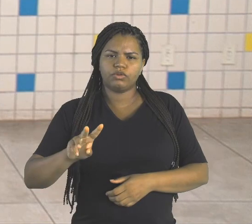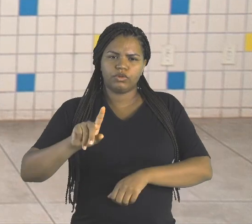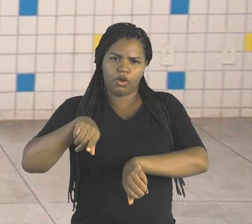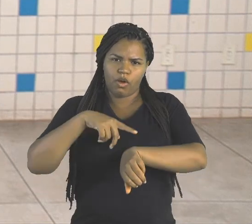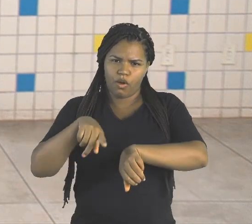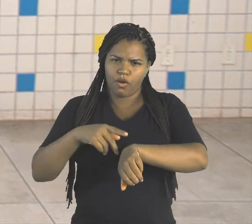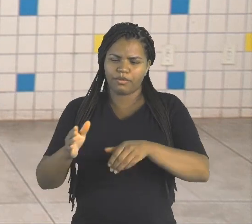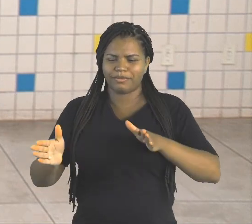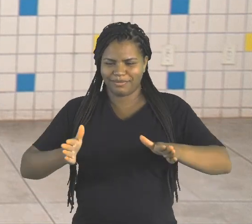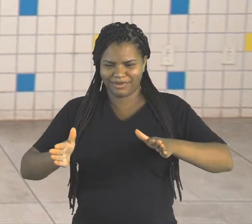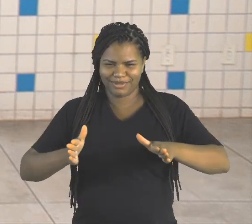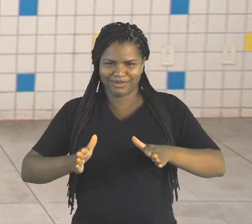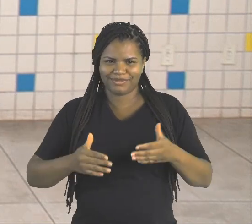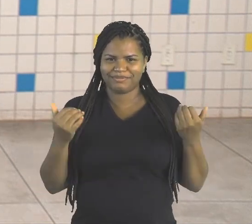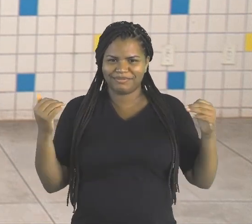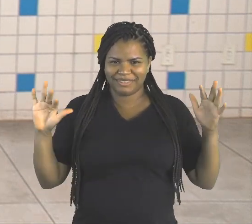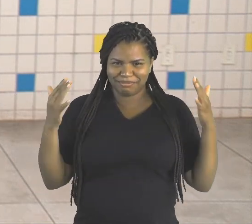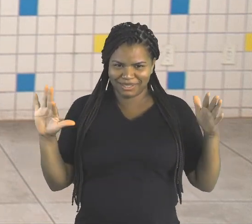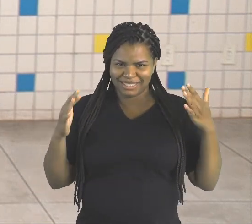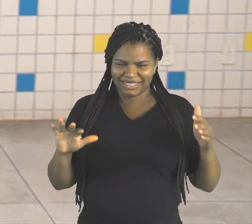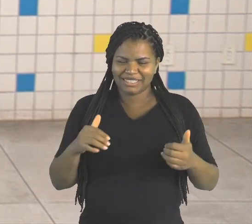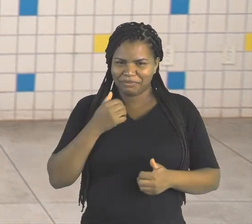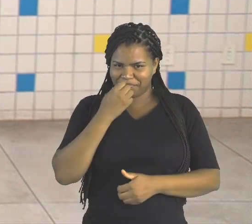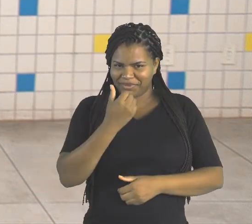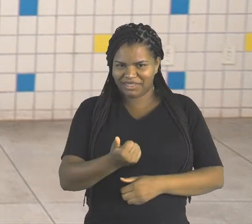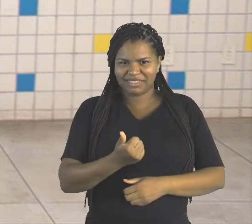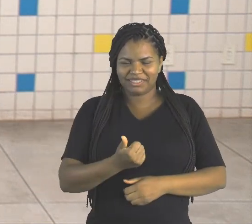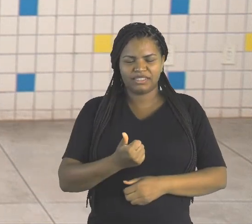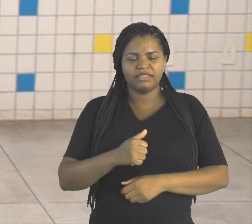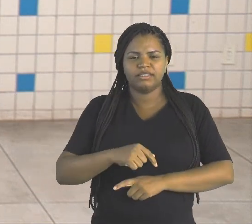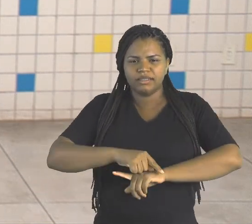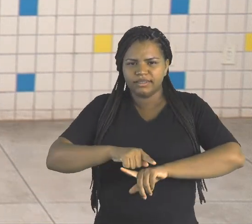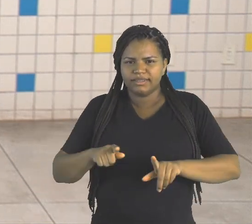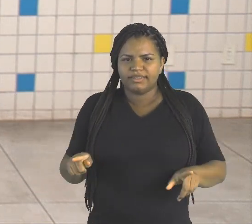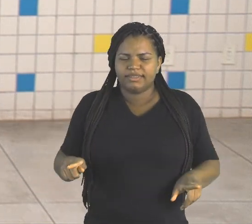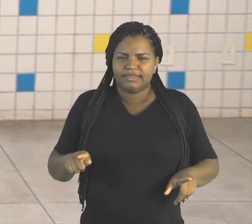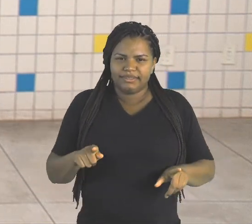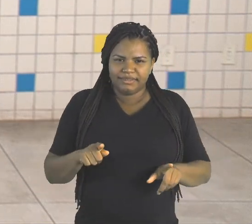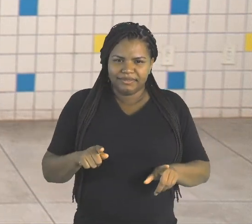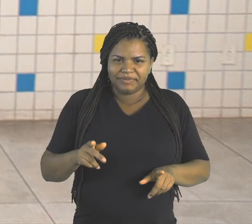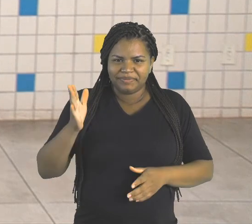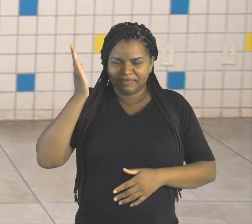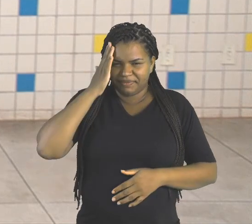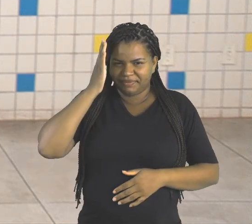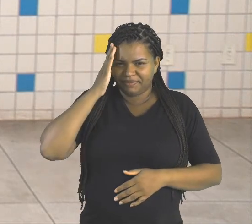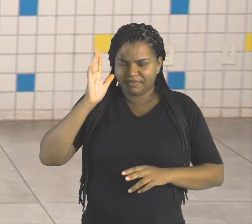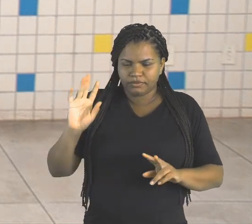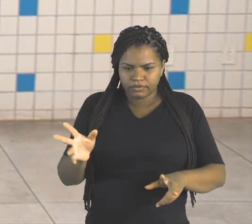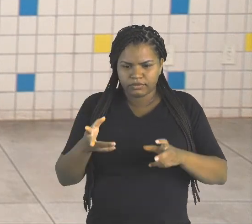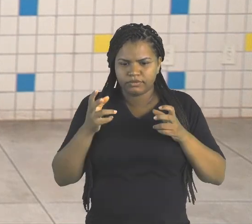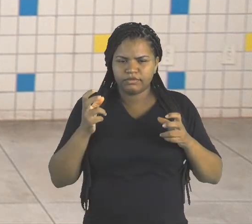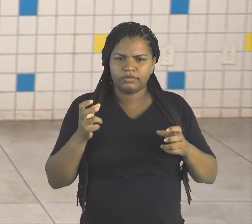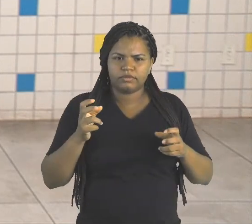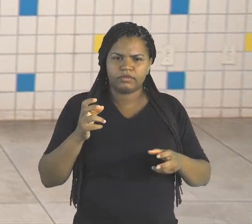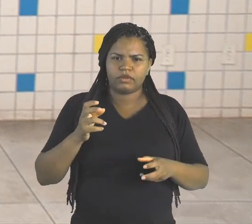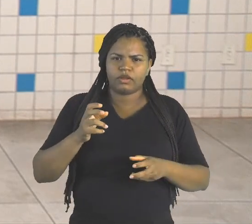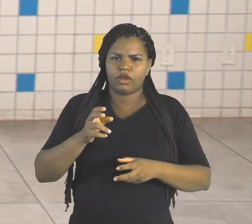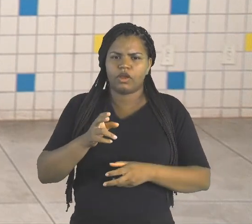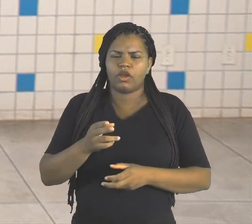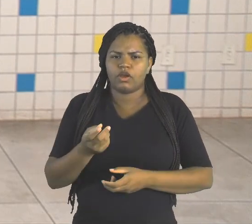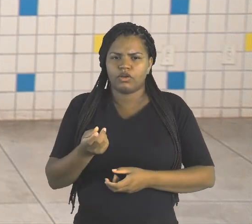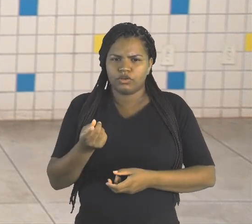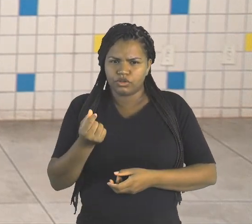período. Parabéns, pessoal, muito bem. Então, para você saber o consumo, o custo em dinheiro, basta o